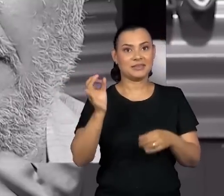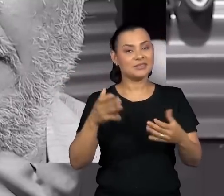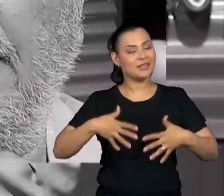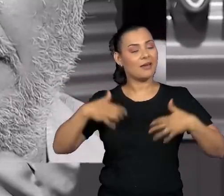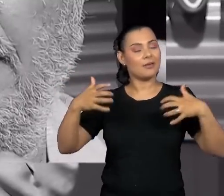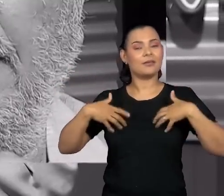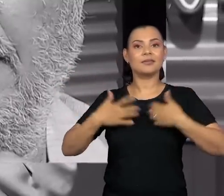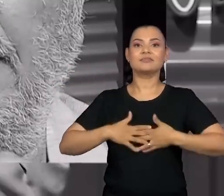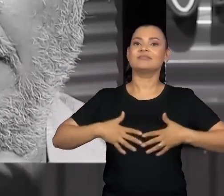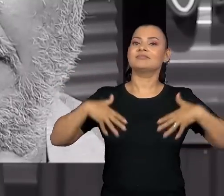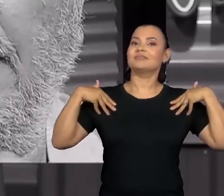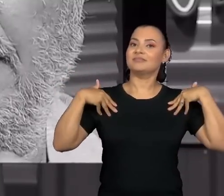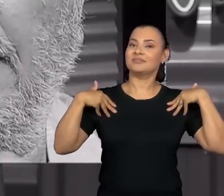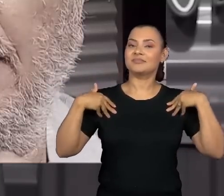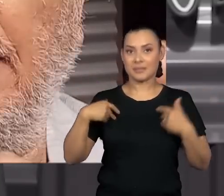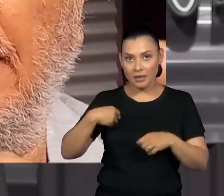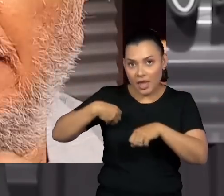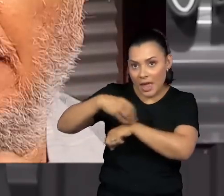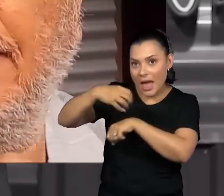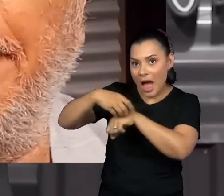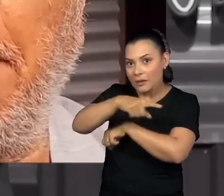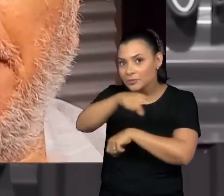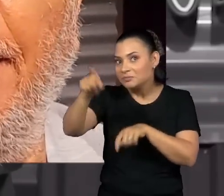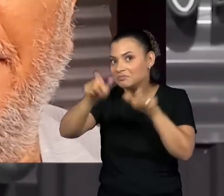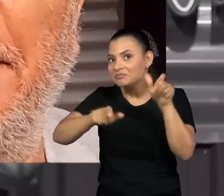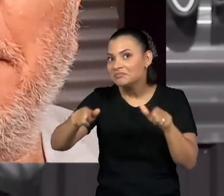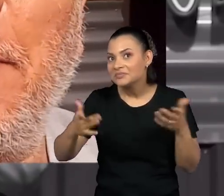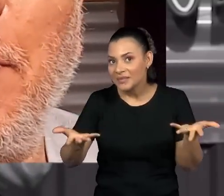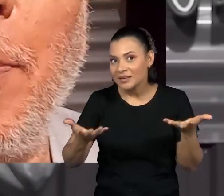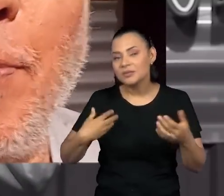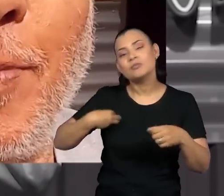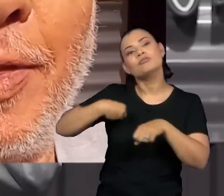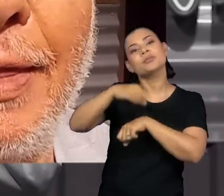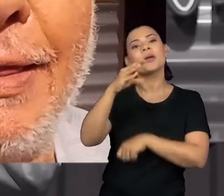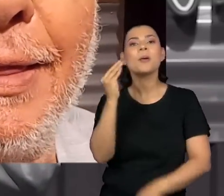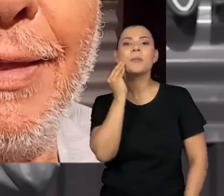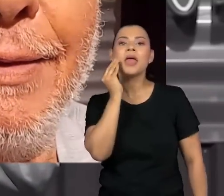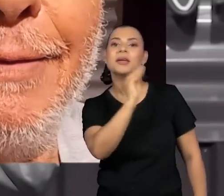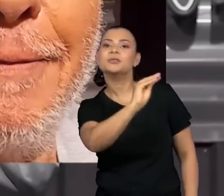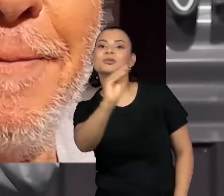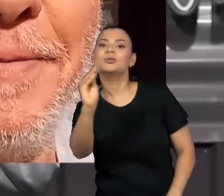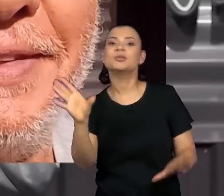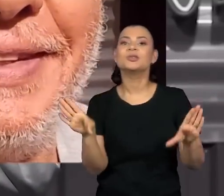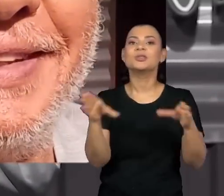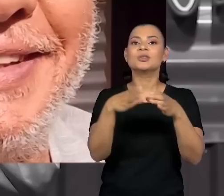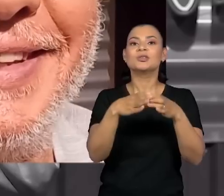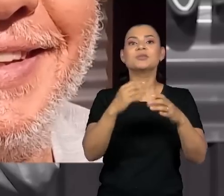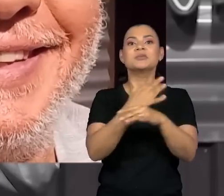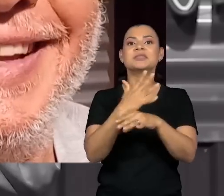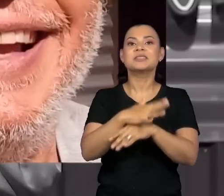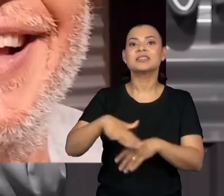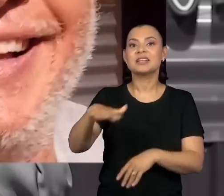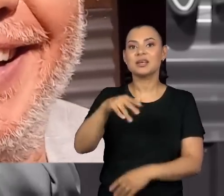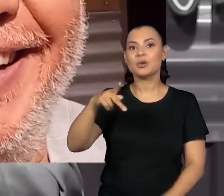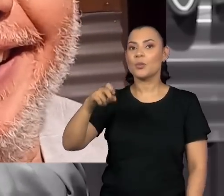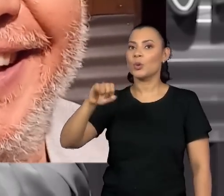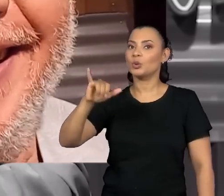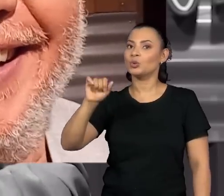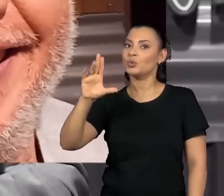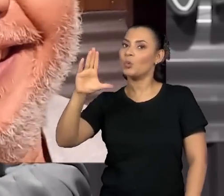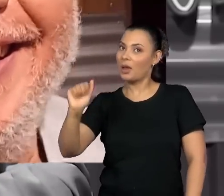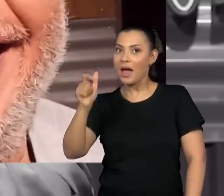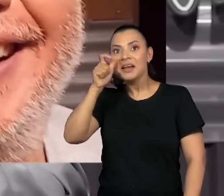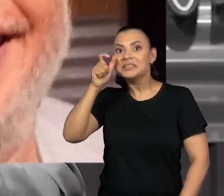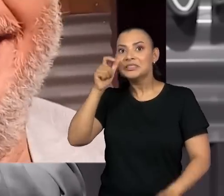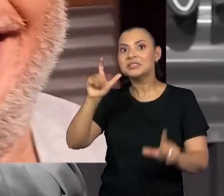imensa. Vai ficar pra posteridade. Quer mandar um recadinho pra alguém? Mandar um beijo aí, né, pra toda a caravana aí da cidade de Pujuca, que vai estar acompanhando